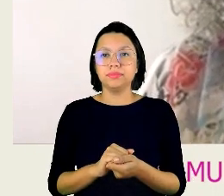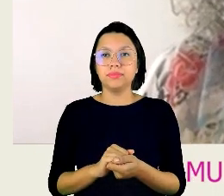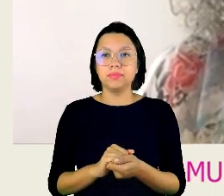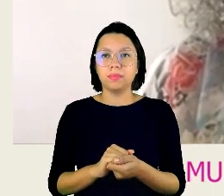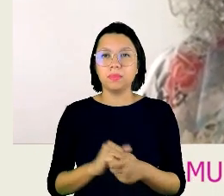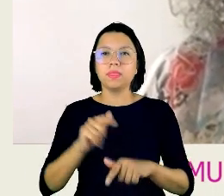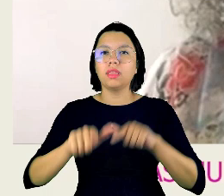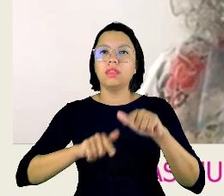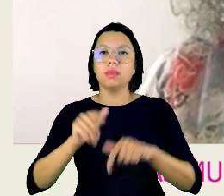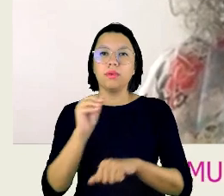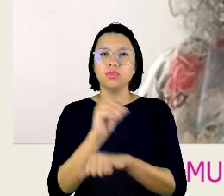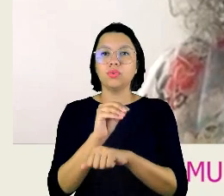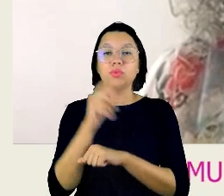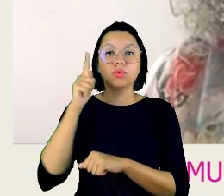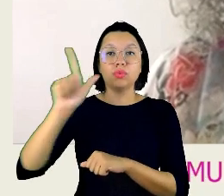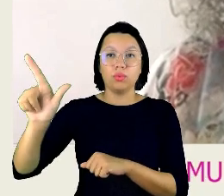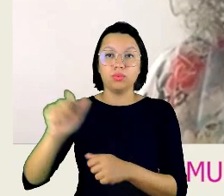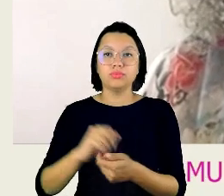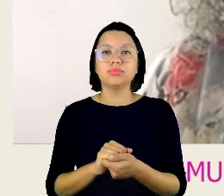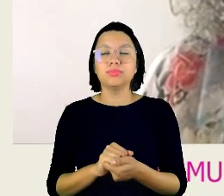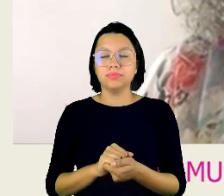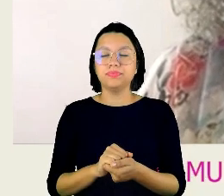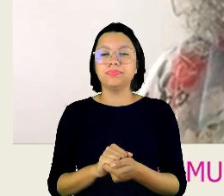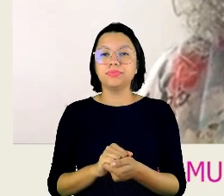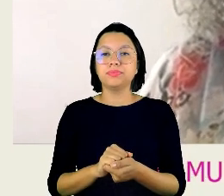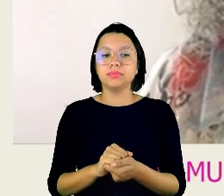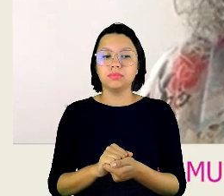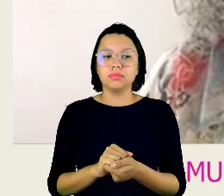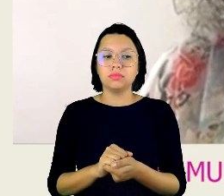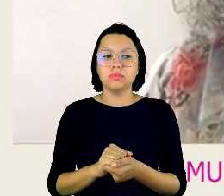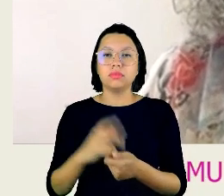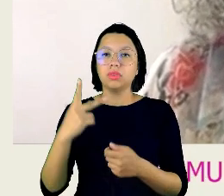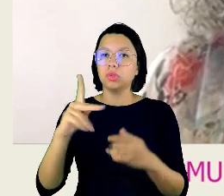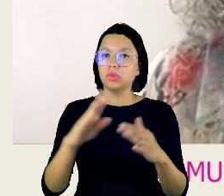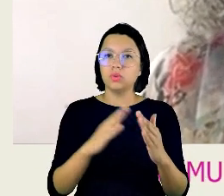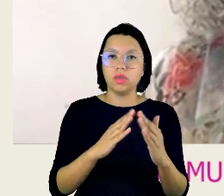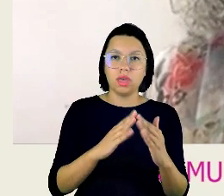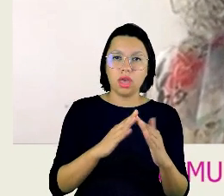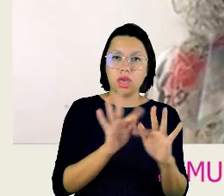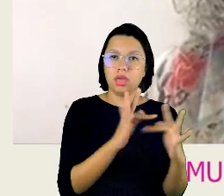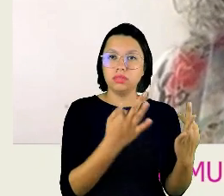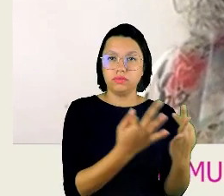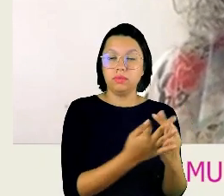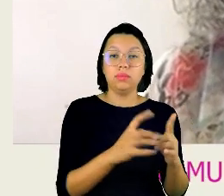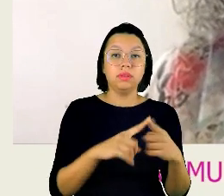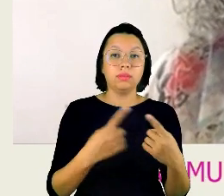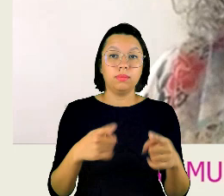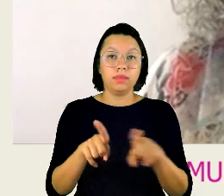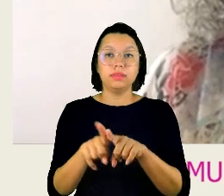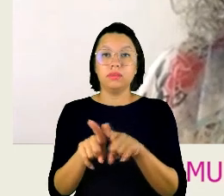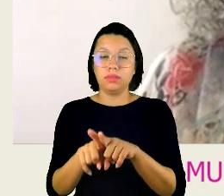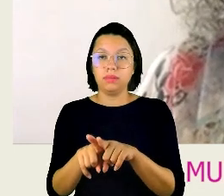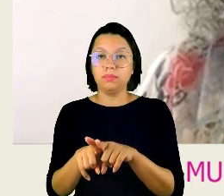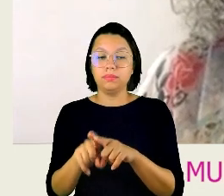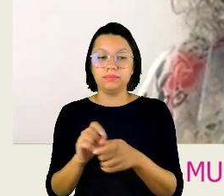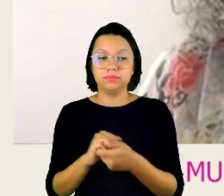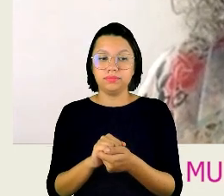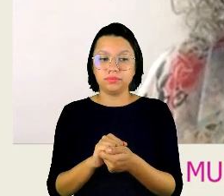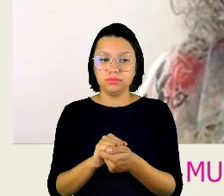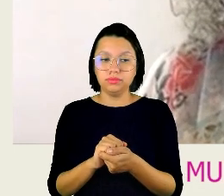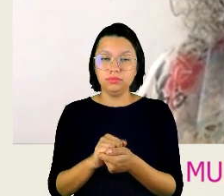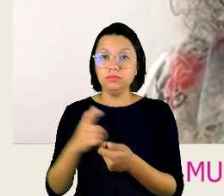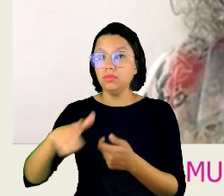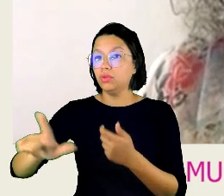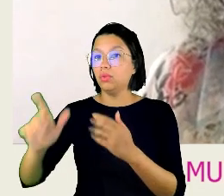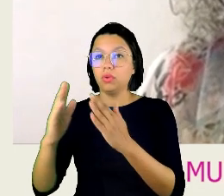as tarefas de cuidar do outro, cuidar do outro que está na sua casa, que é seu familiar, mas também que está